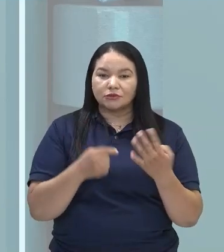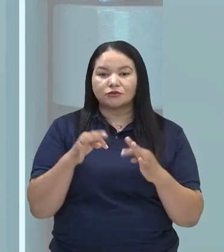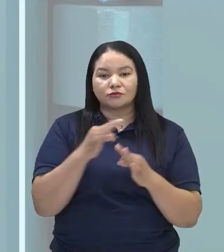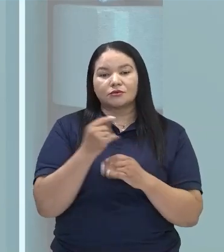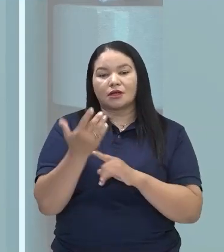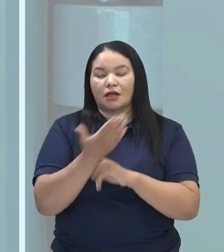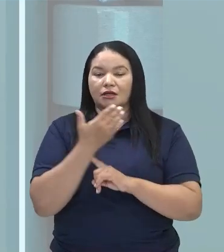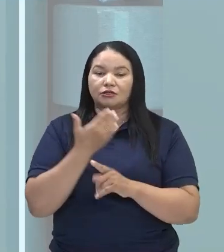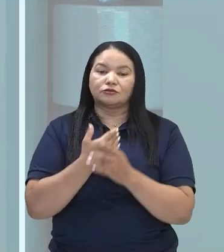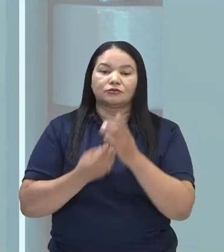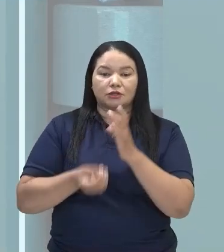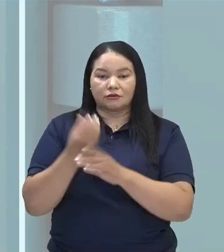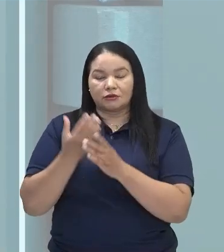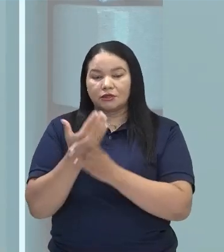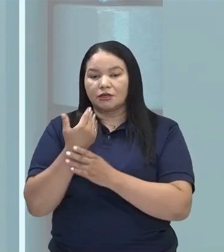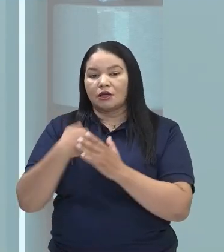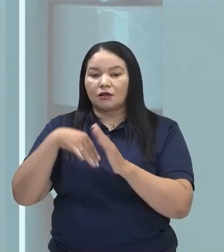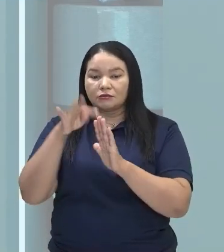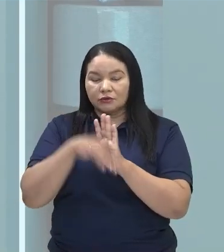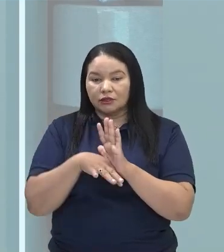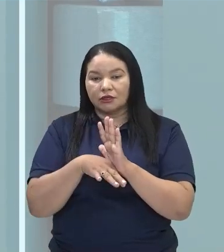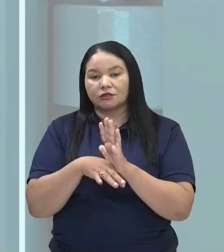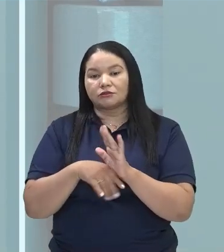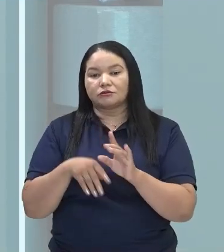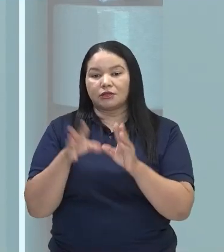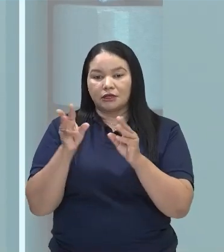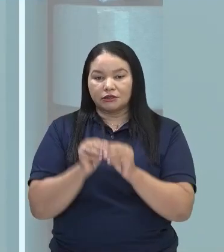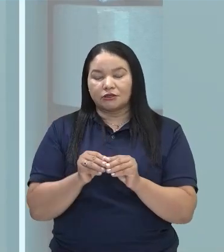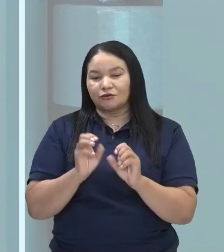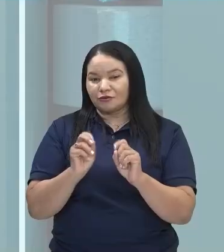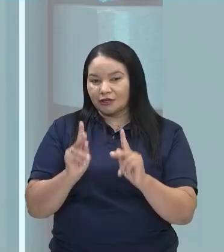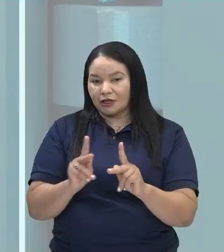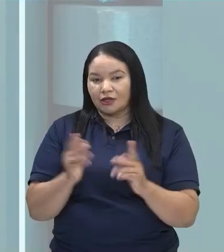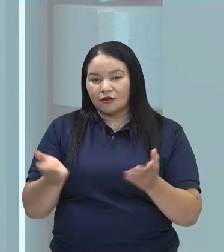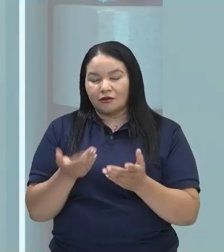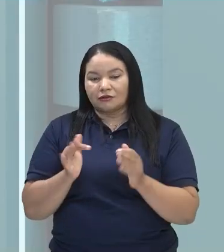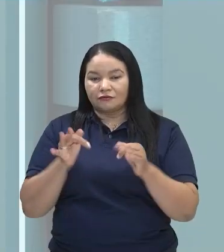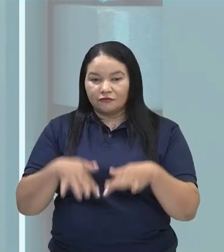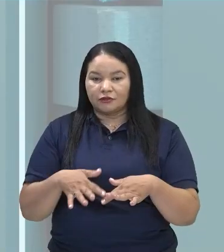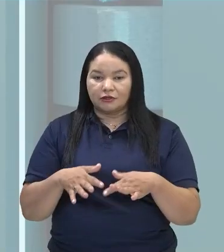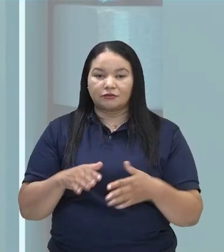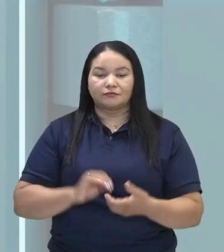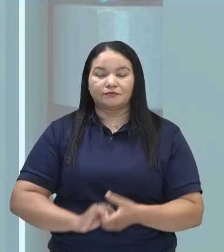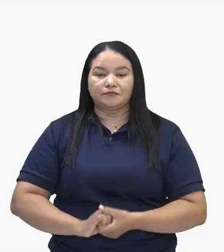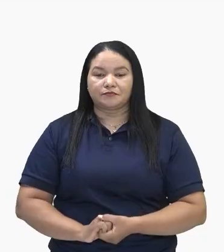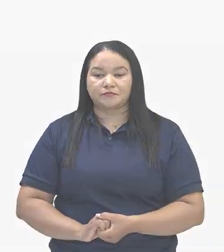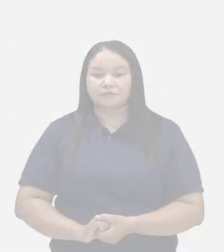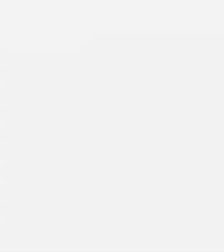ajudar na composição da minha resenha. Ok, pessoal? Então, assim, encerramos essa aula por aqui.